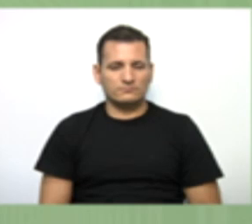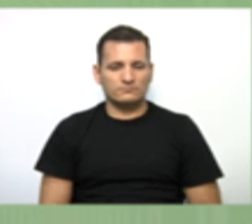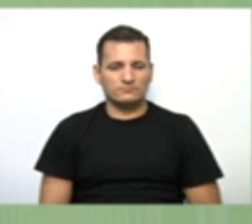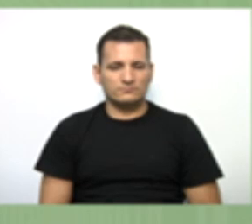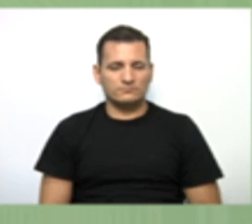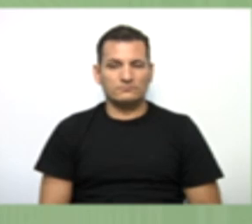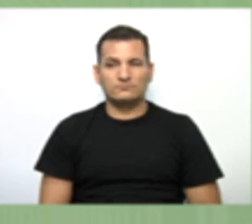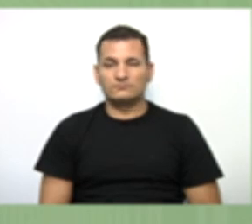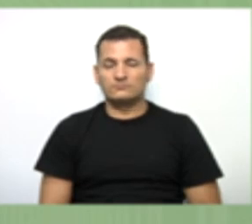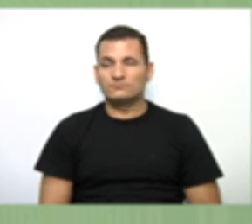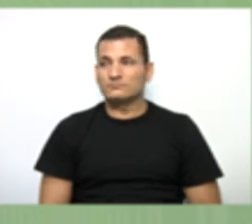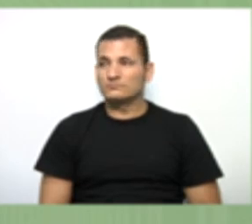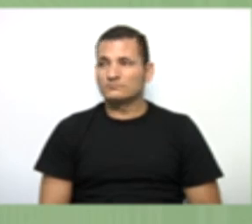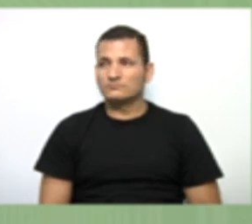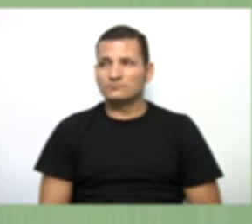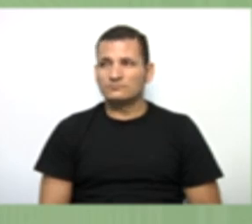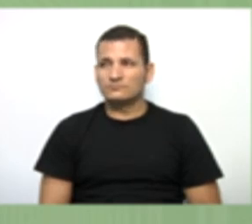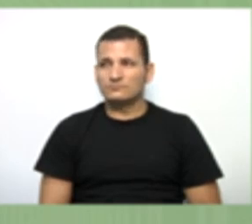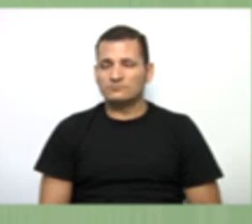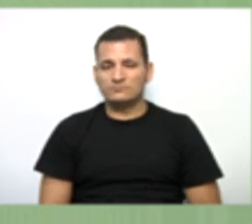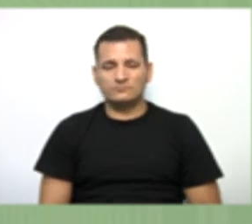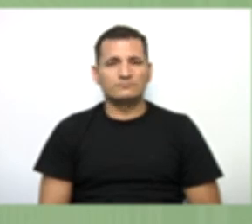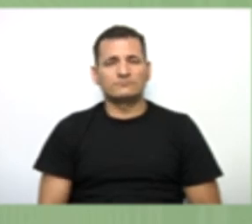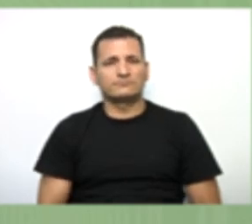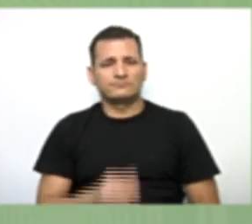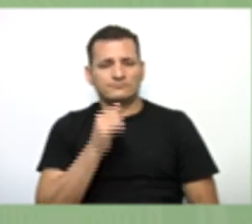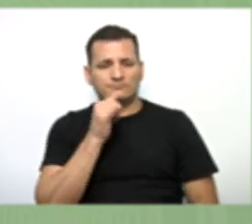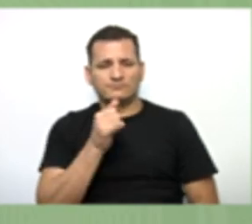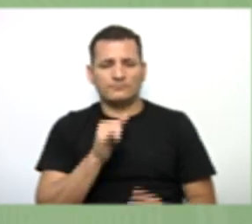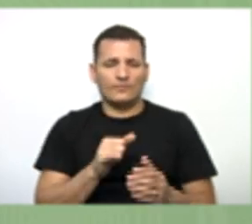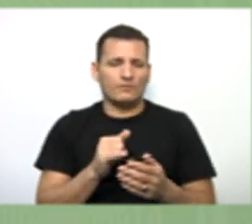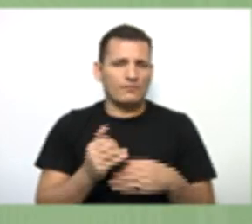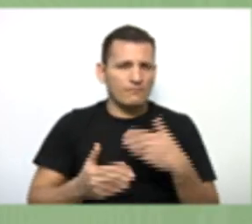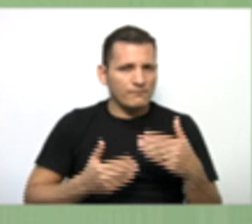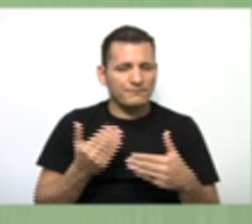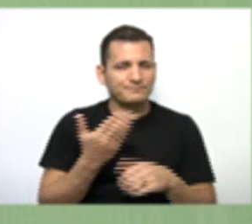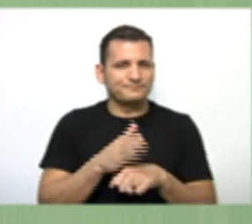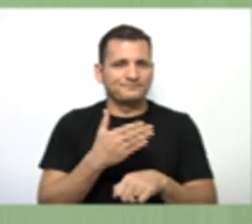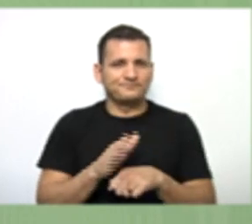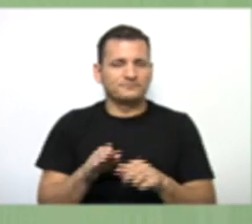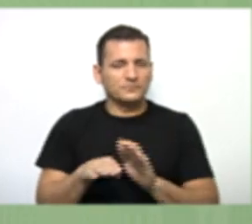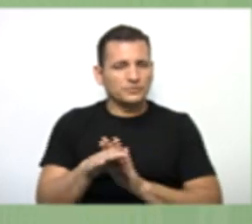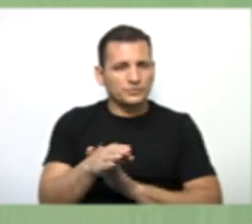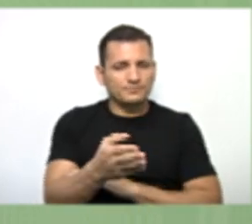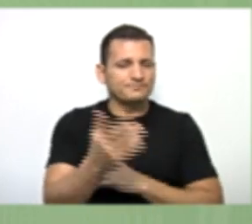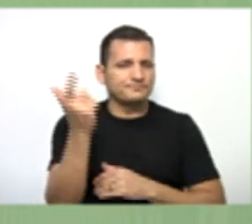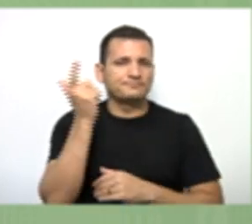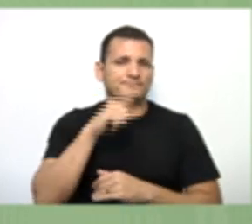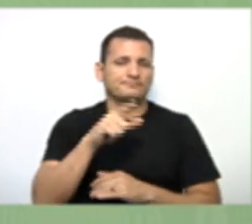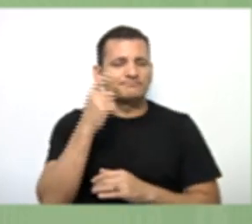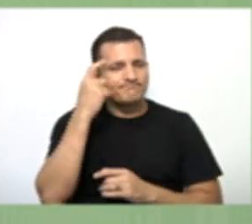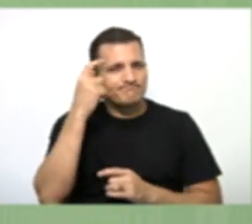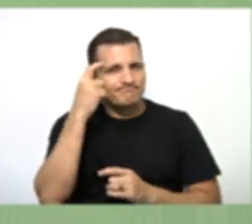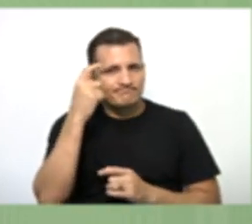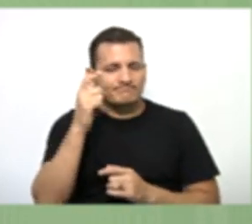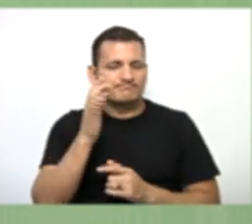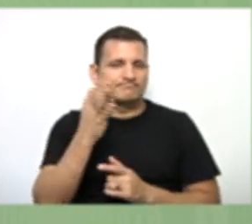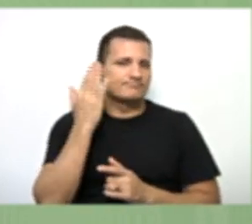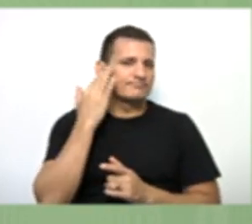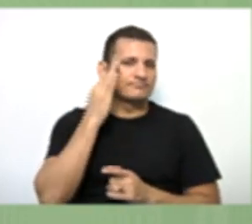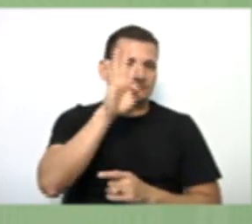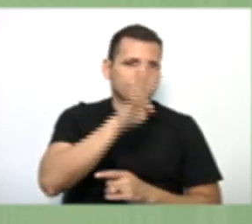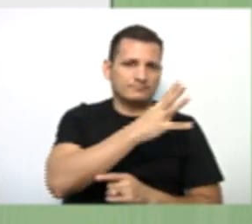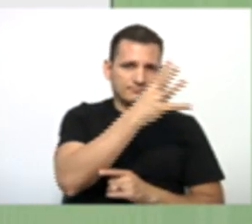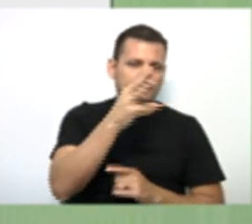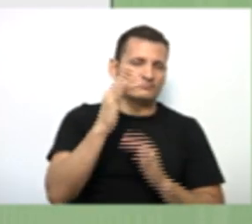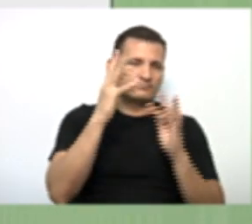Quando a gente pega a manha, então a gente consegue fazer mais ou menos de cabeça essas conversões aí,